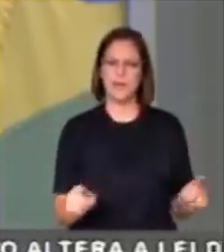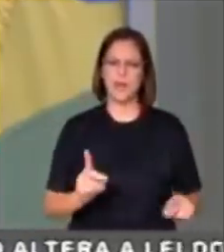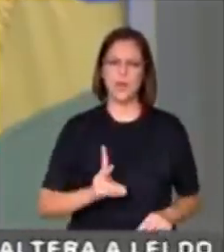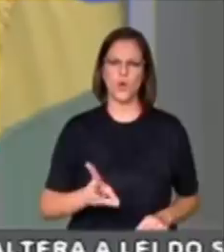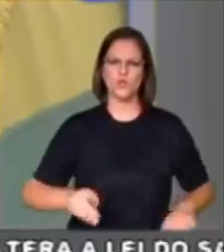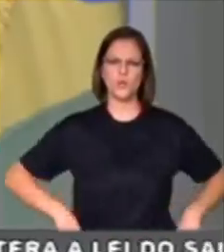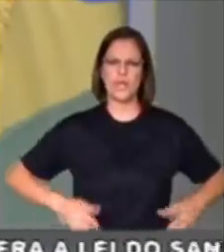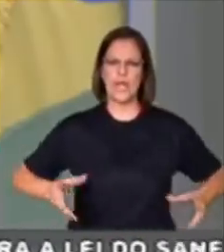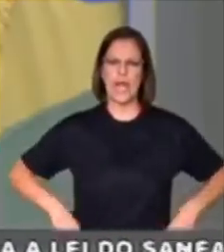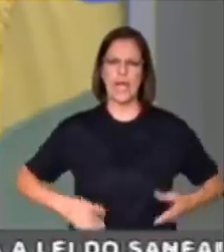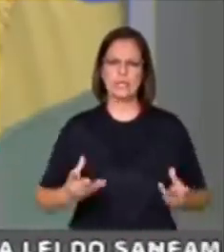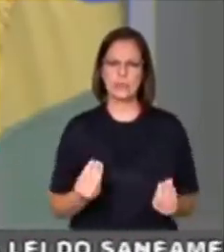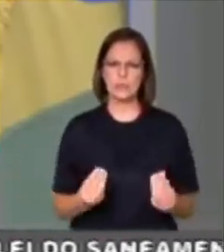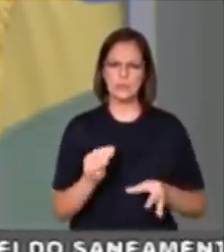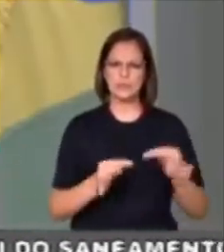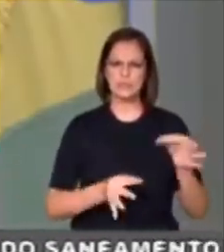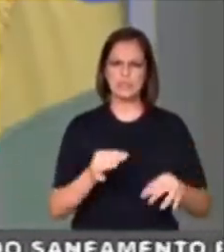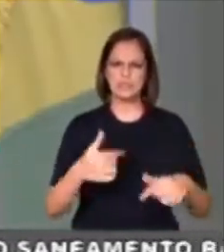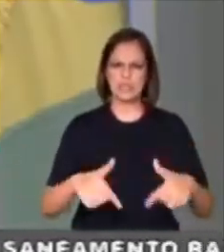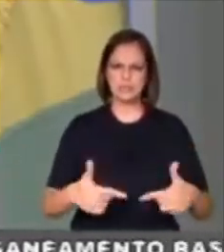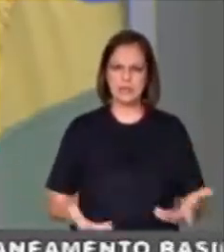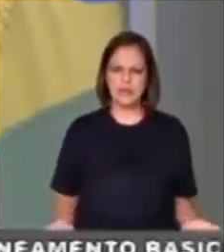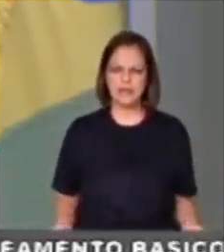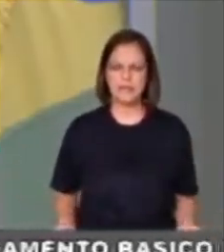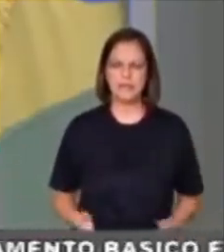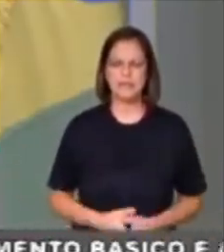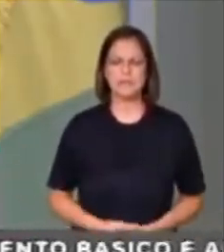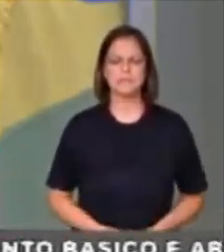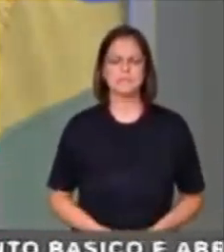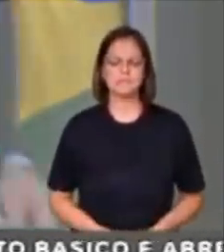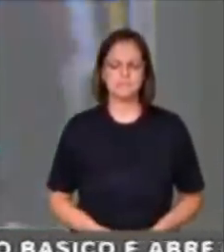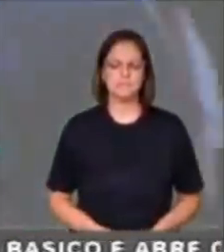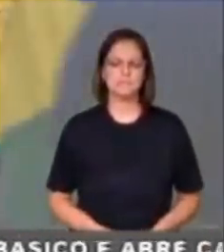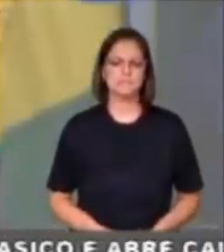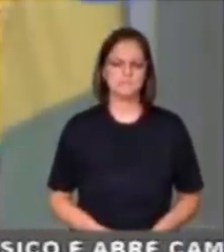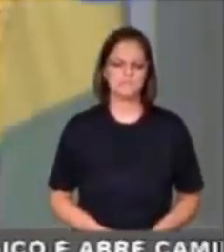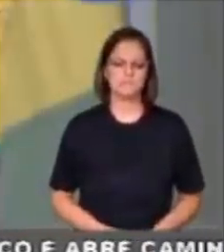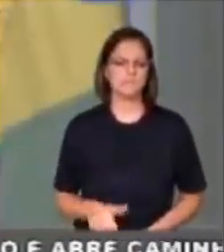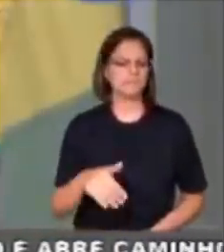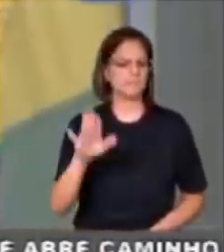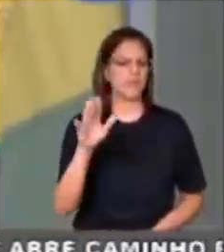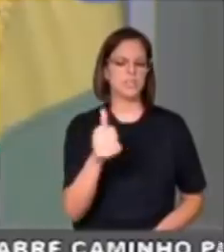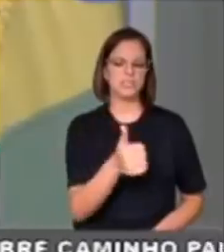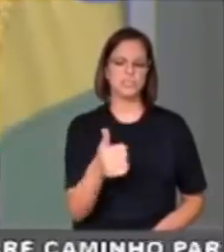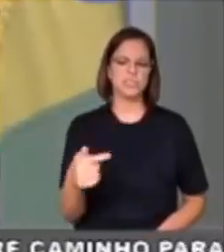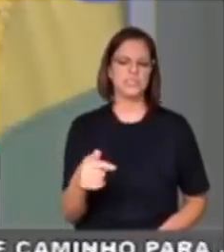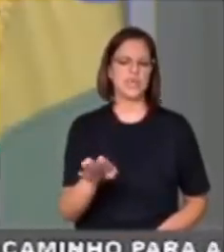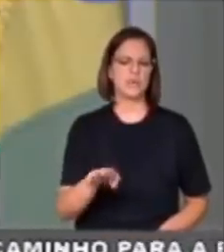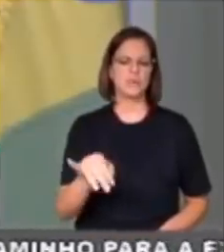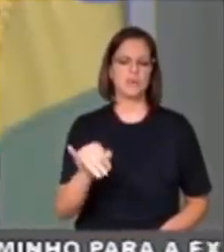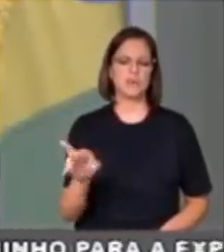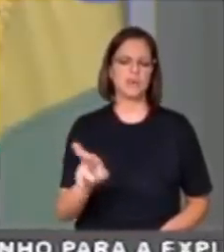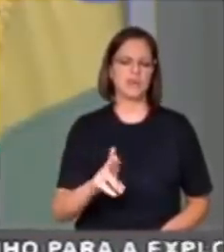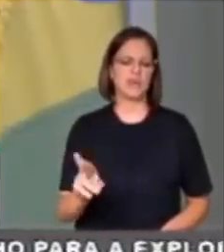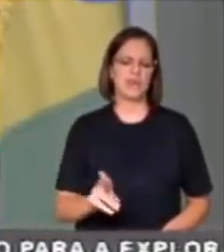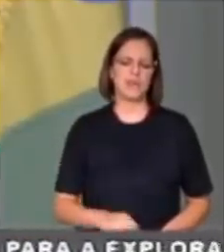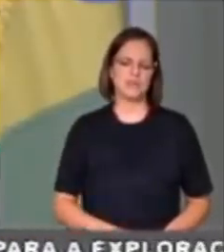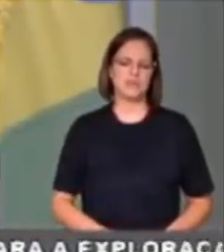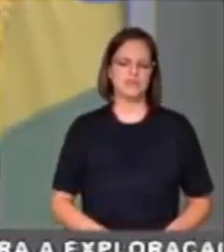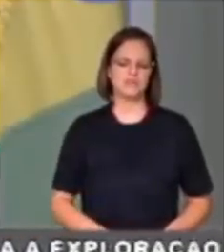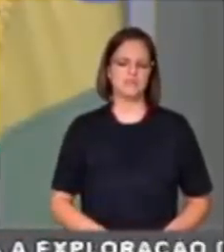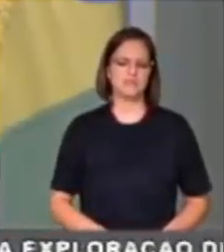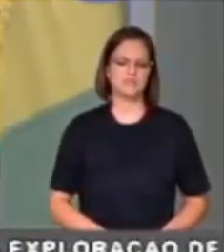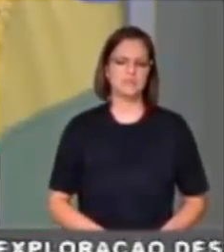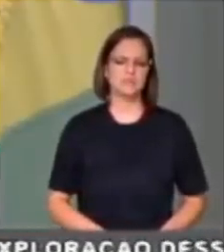custo bilionário com a Justiça do Trabalho, especificamente mais de 17 bilhões de reais